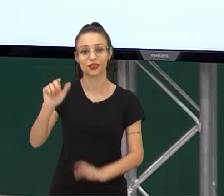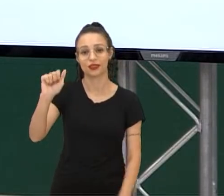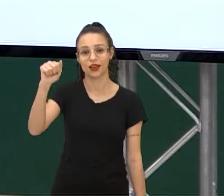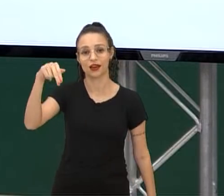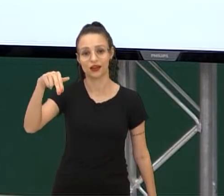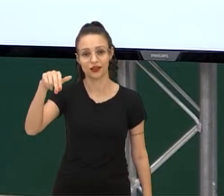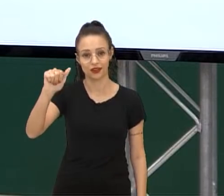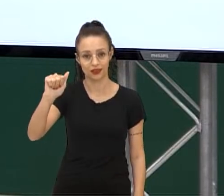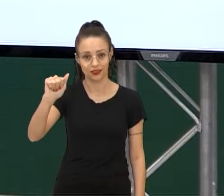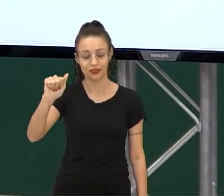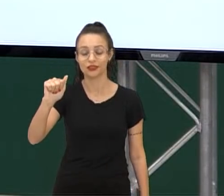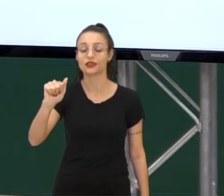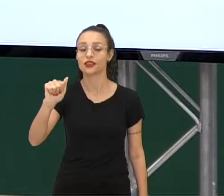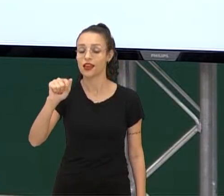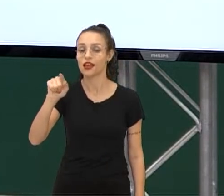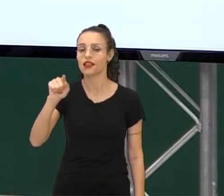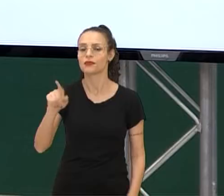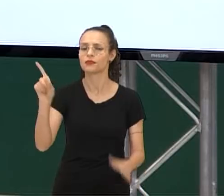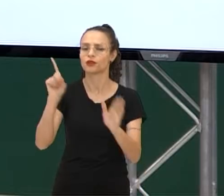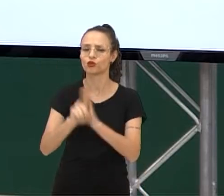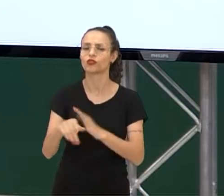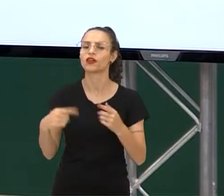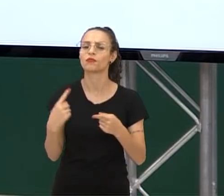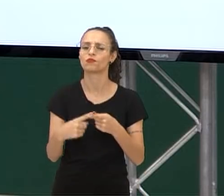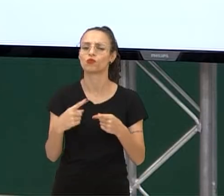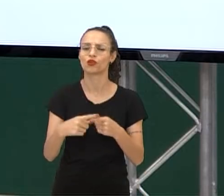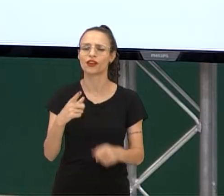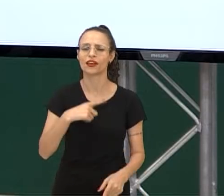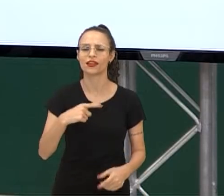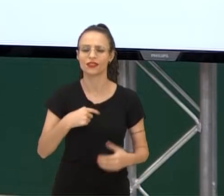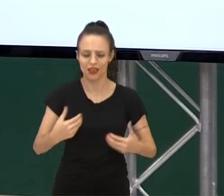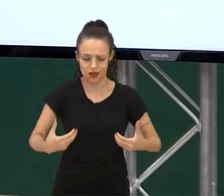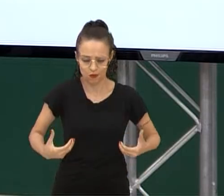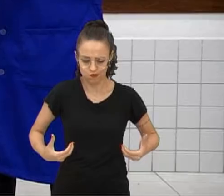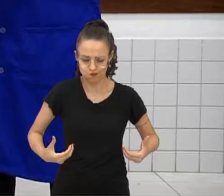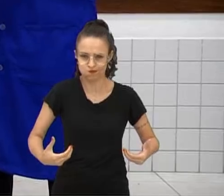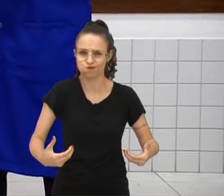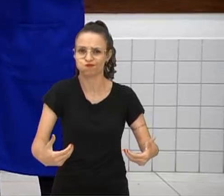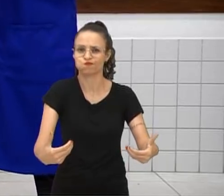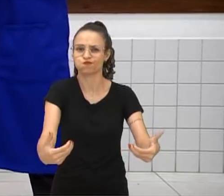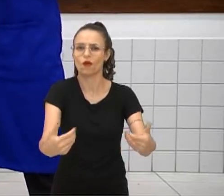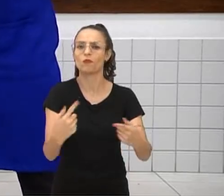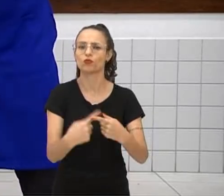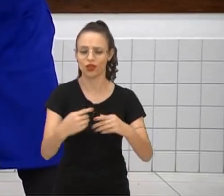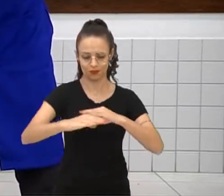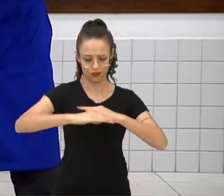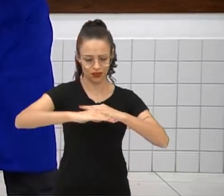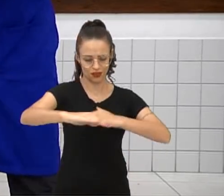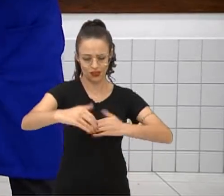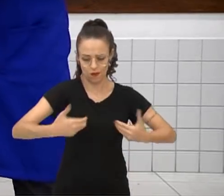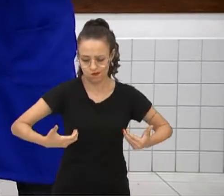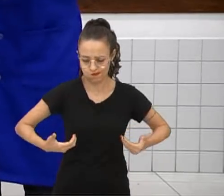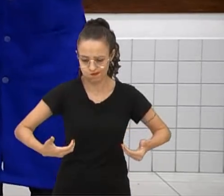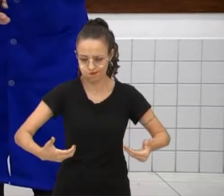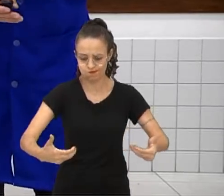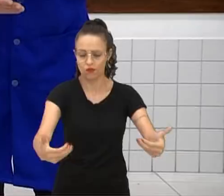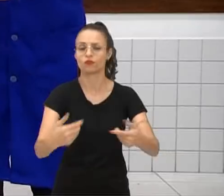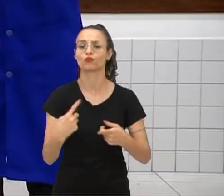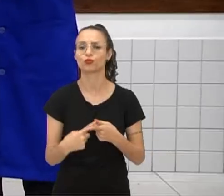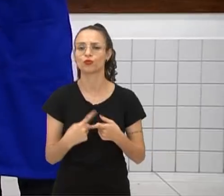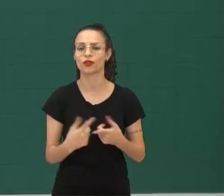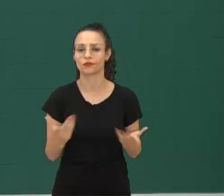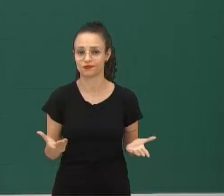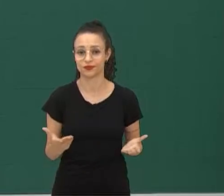Ana Vitória Miranda. Ela pergunta: professor, por que existem aquelas canaletas na pista? Então, aquelas canaletas